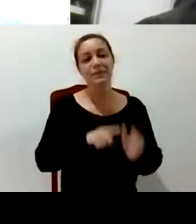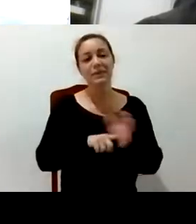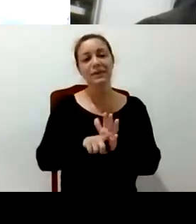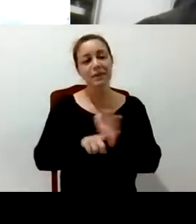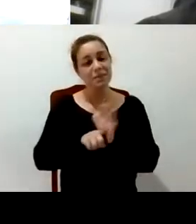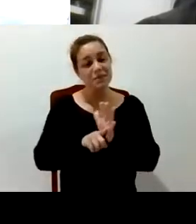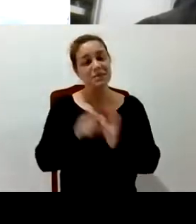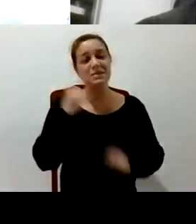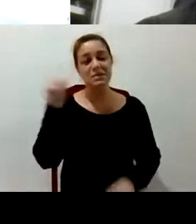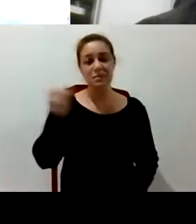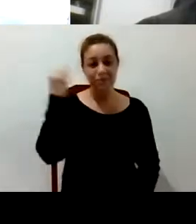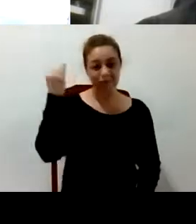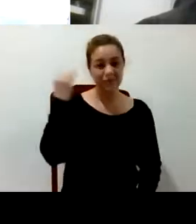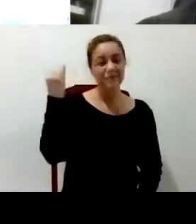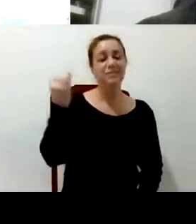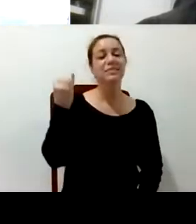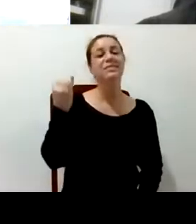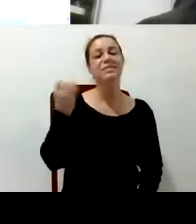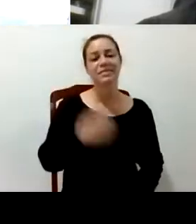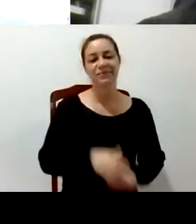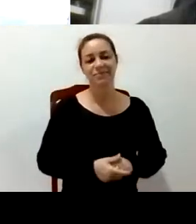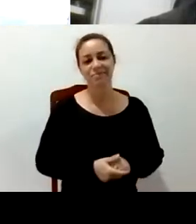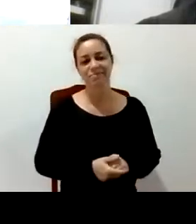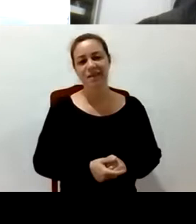né, sala de aula da escola, enfim.